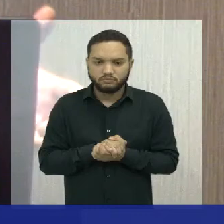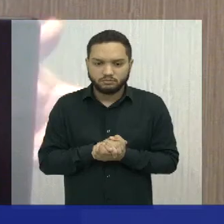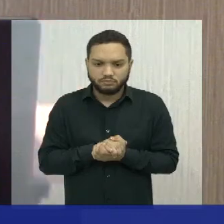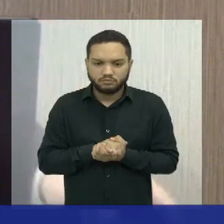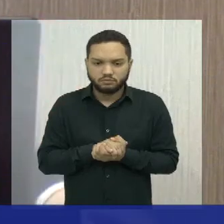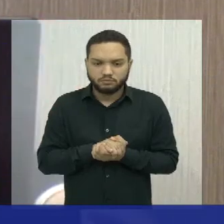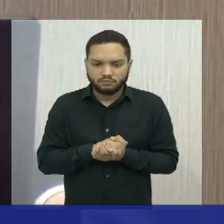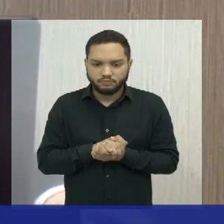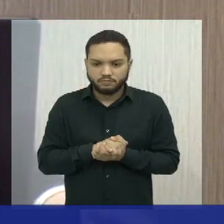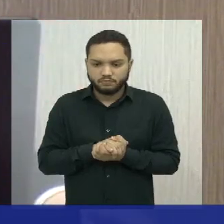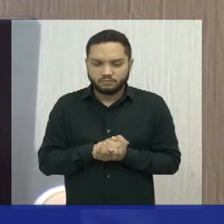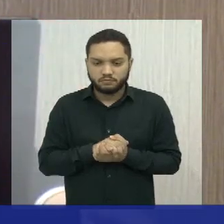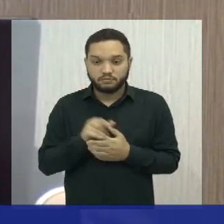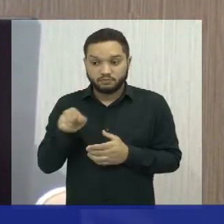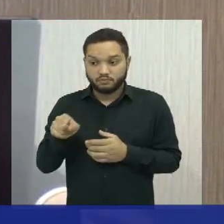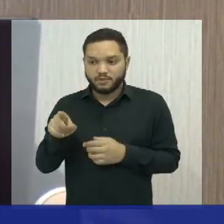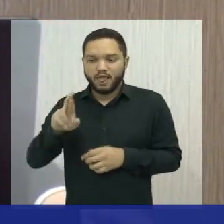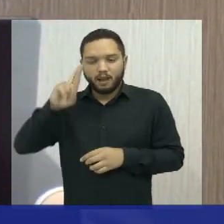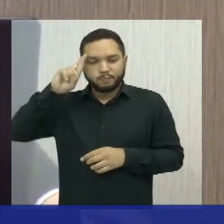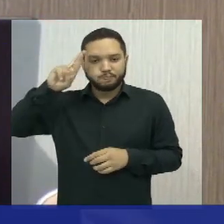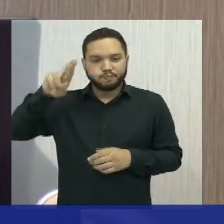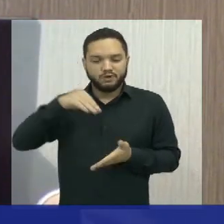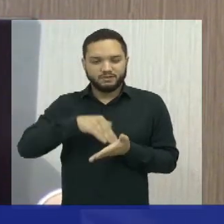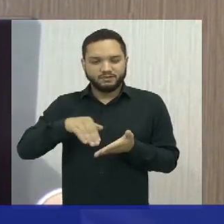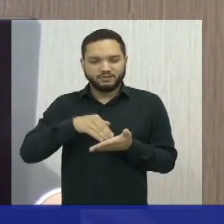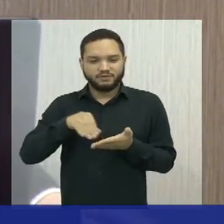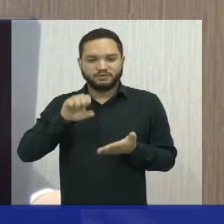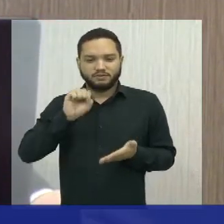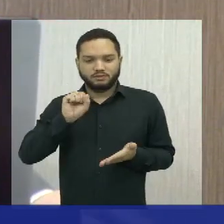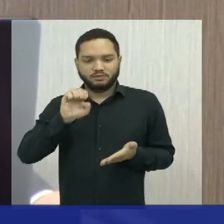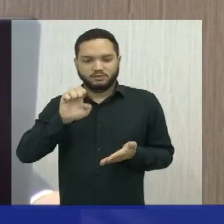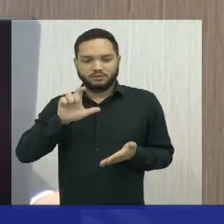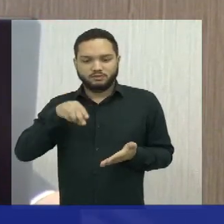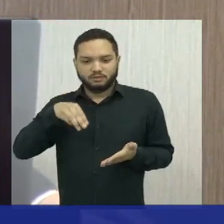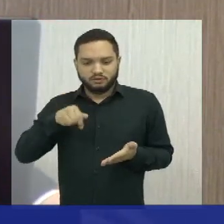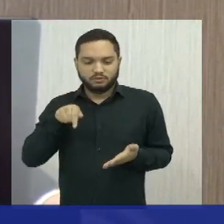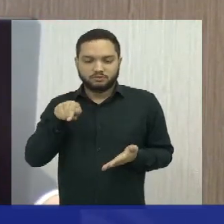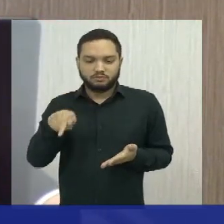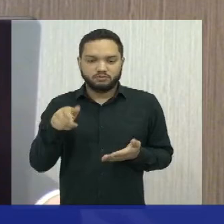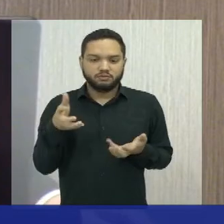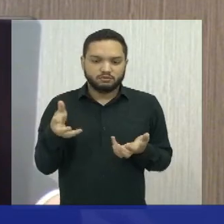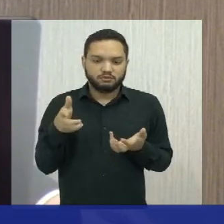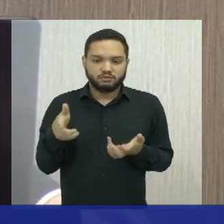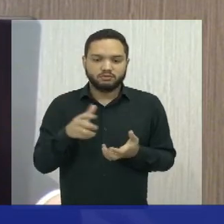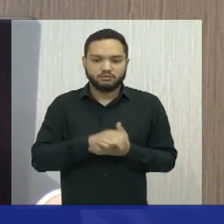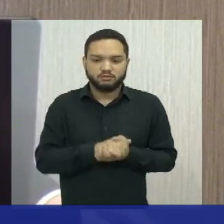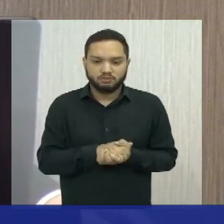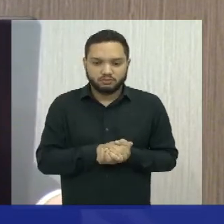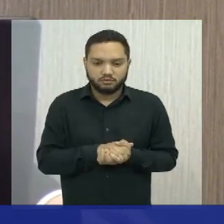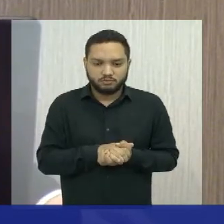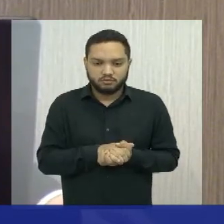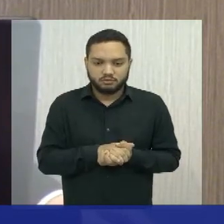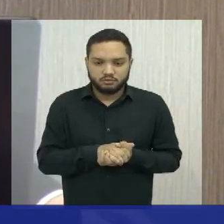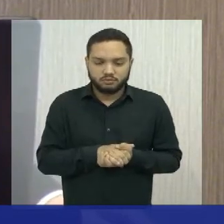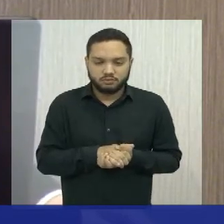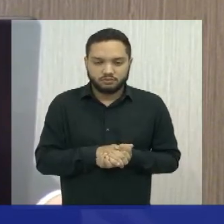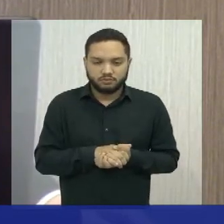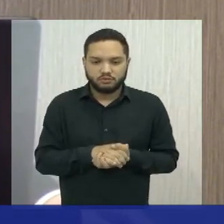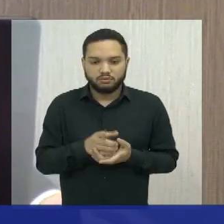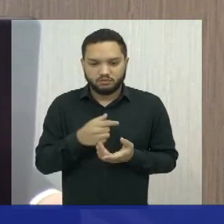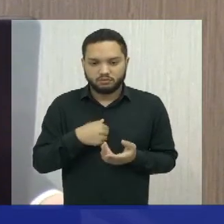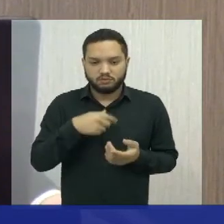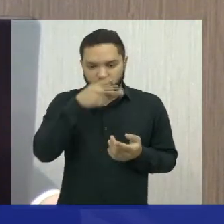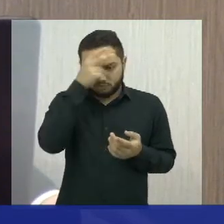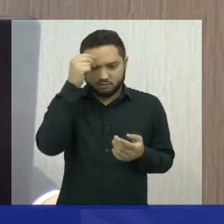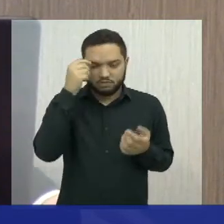à frente da Selma, ela quer, assim como nós sabemos e como nós queremos também, assim como o prefeito,